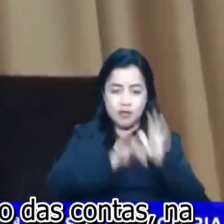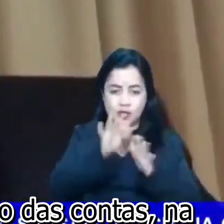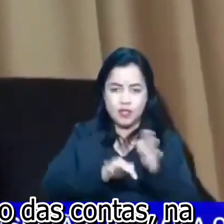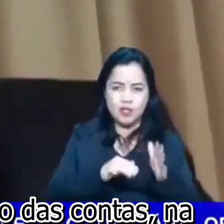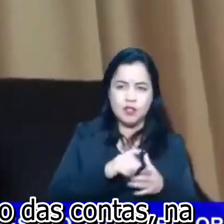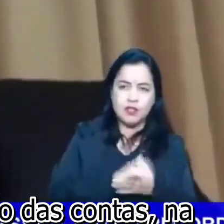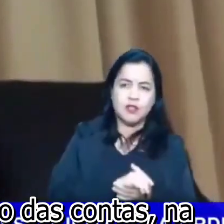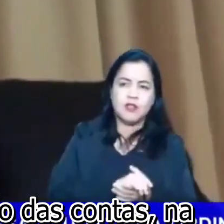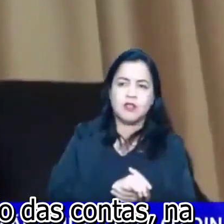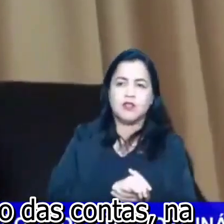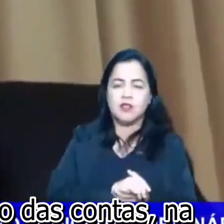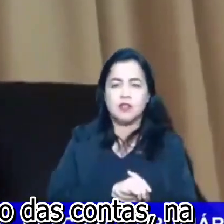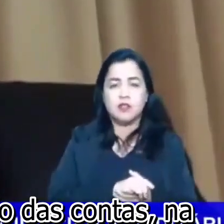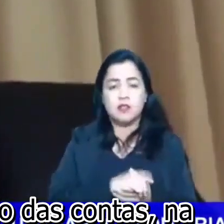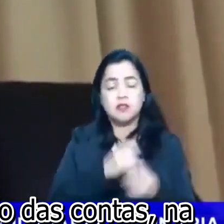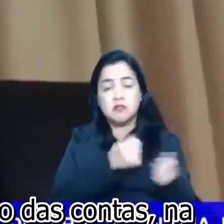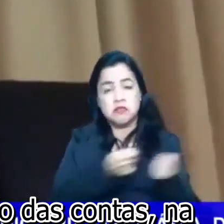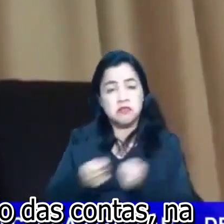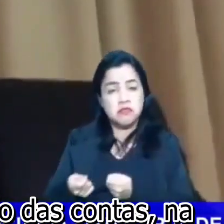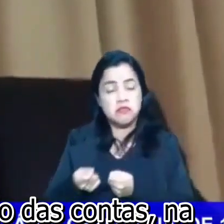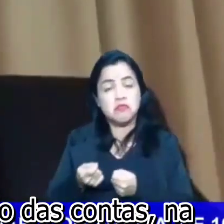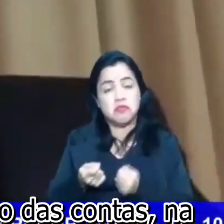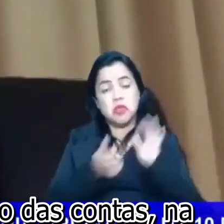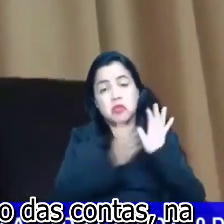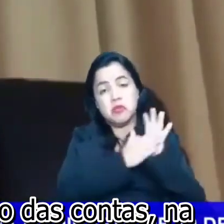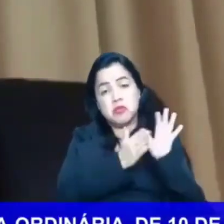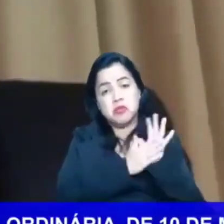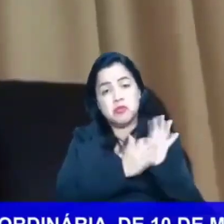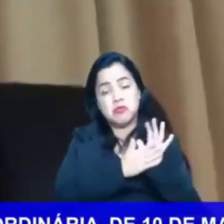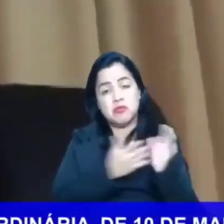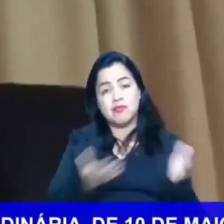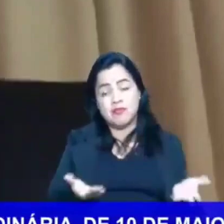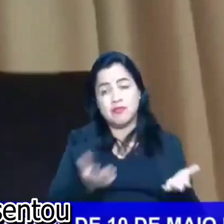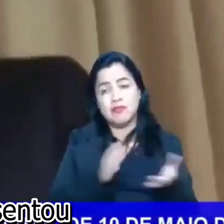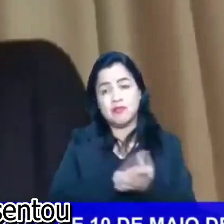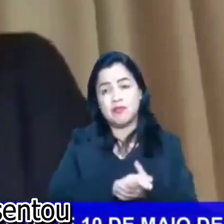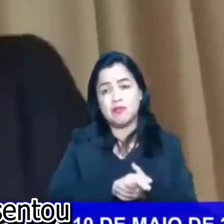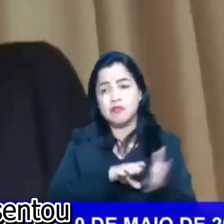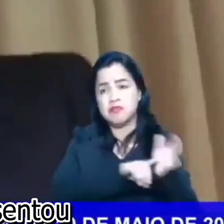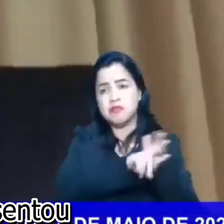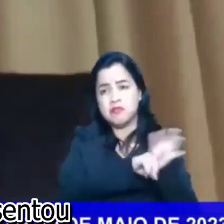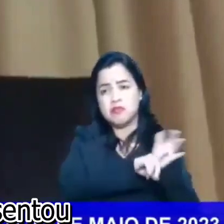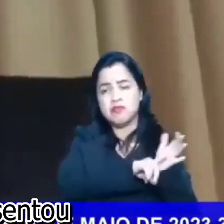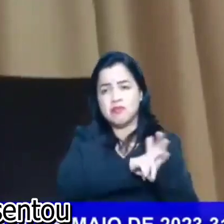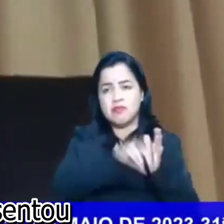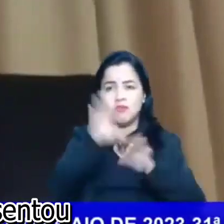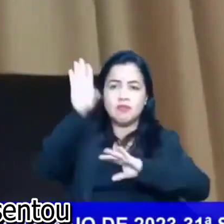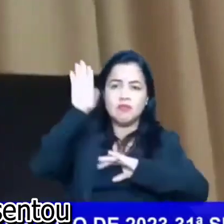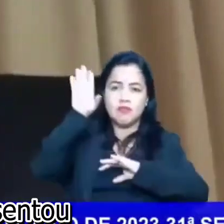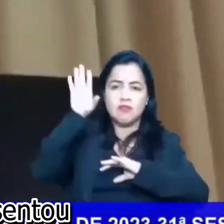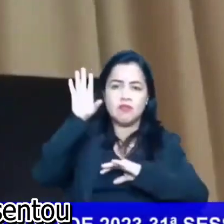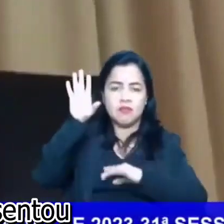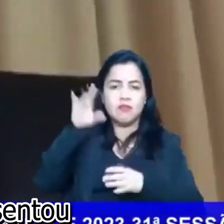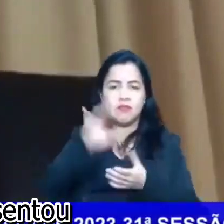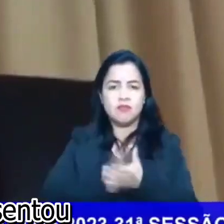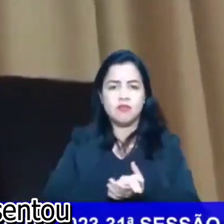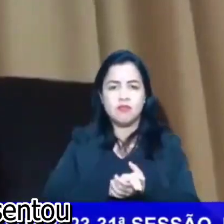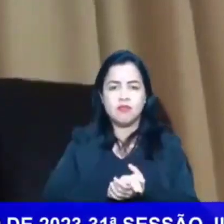técnica foi sugerida a aprovação das contas. Na análise, constatou-se que a candidata